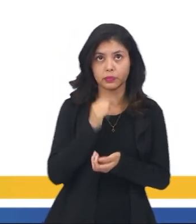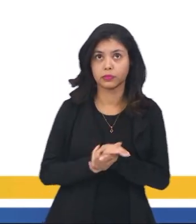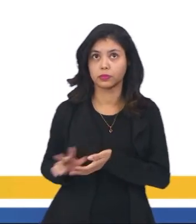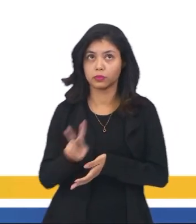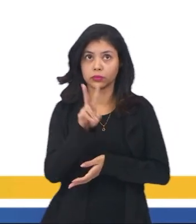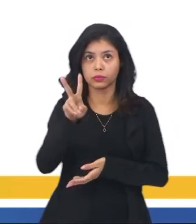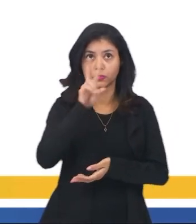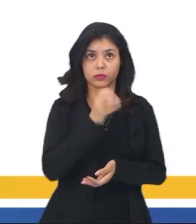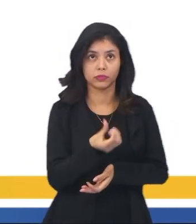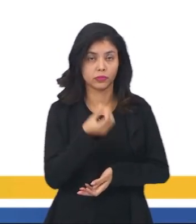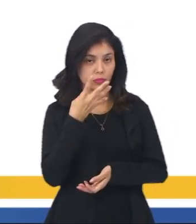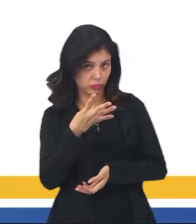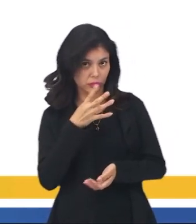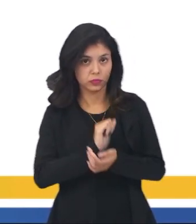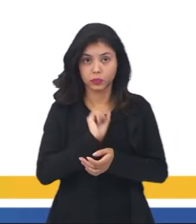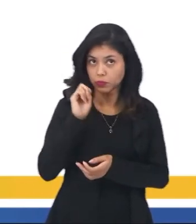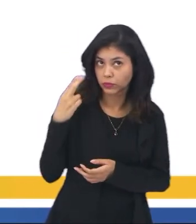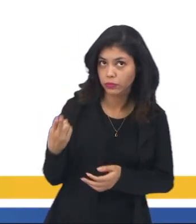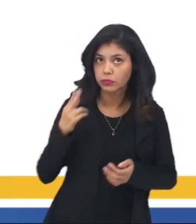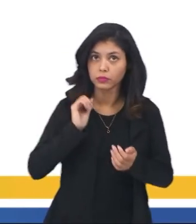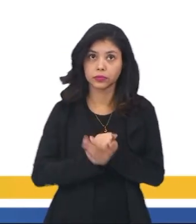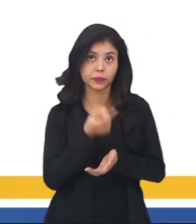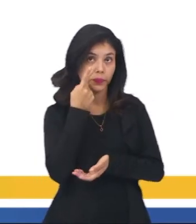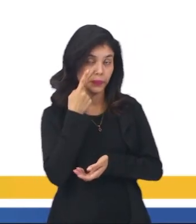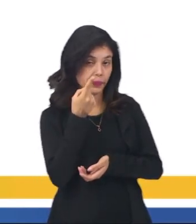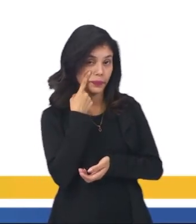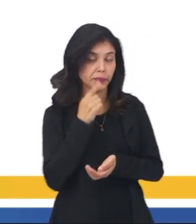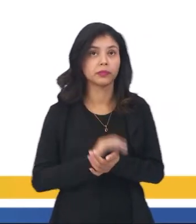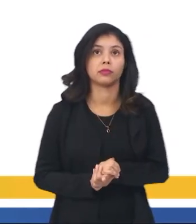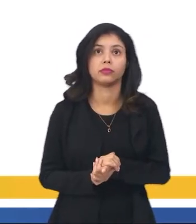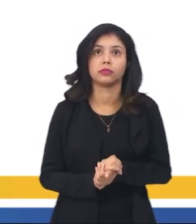de 64. Ou seja, gente, observe que o